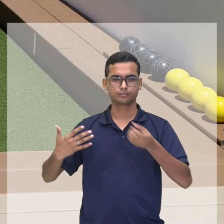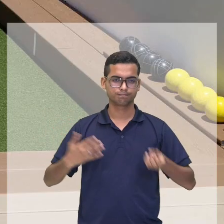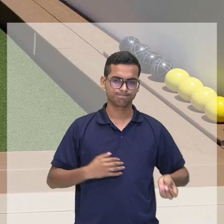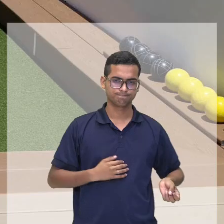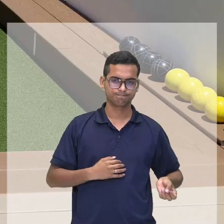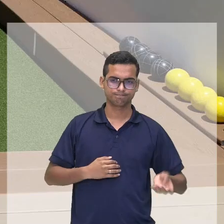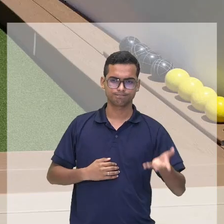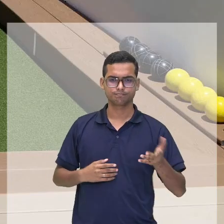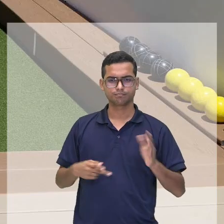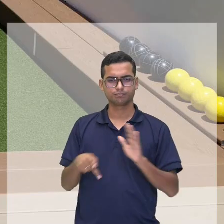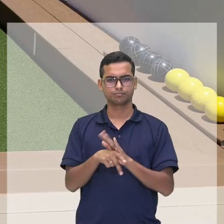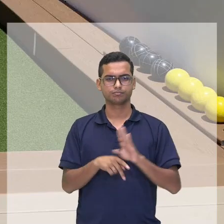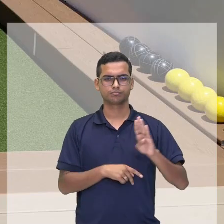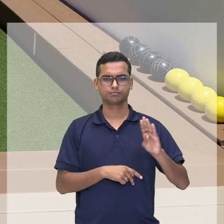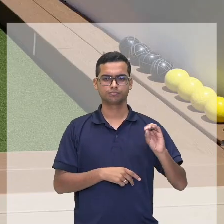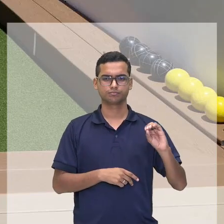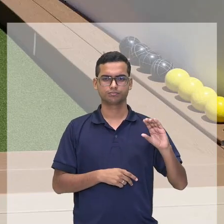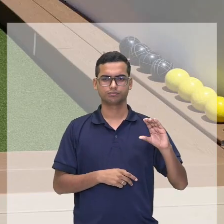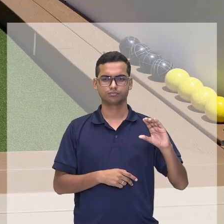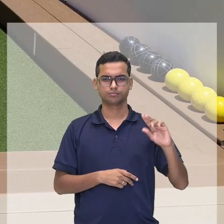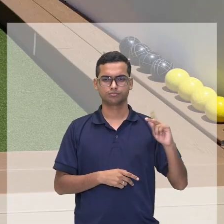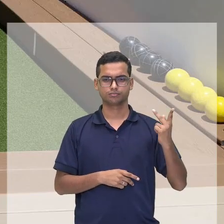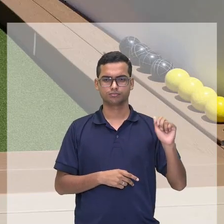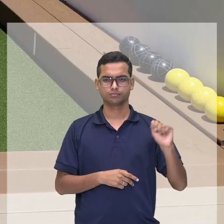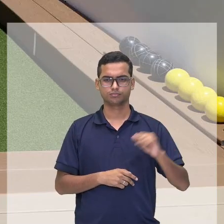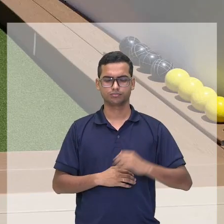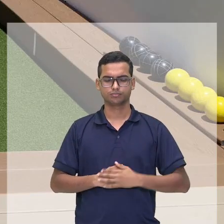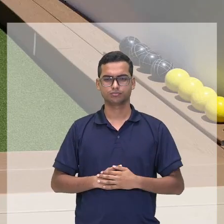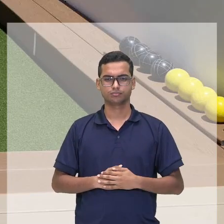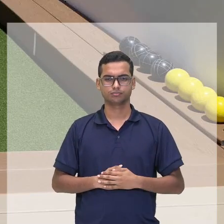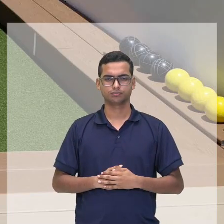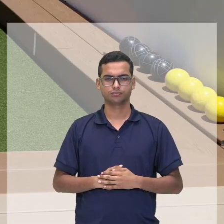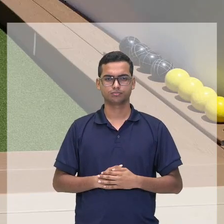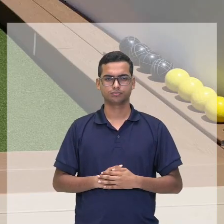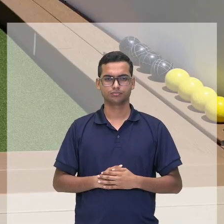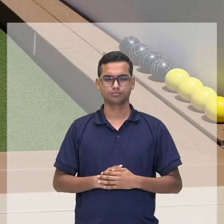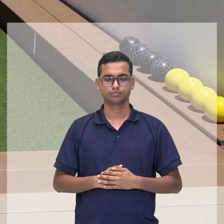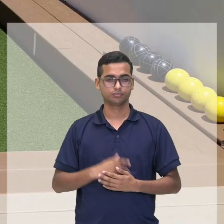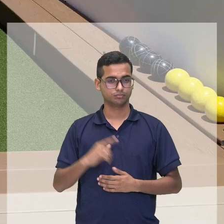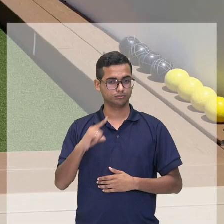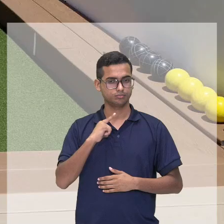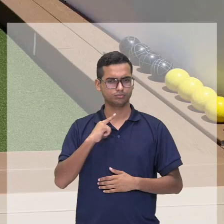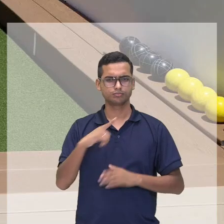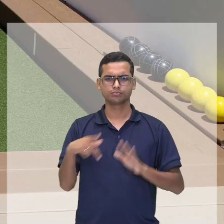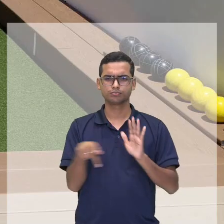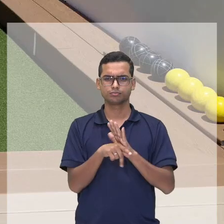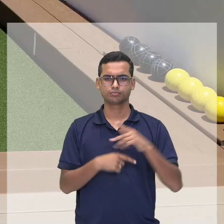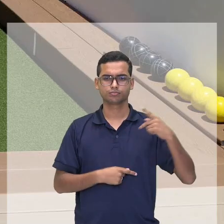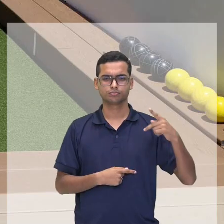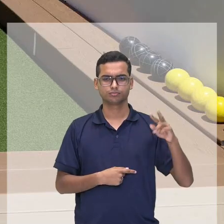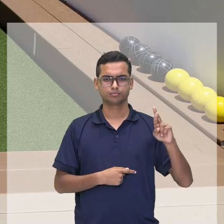bom? Então, nós temos aí a precisão,